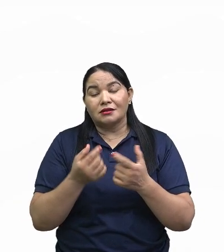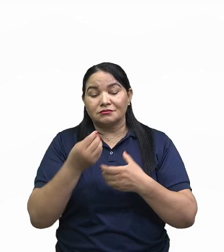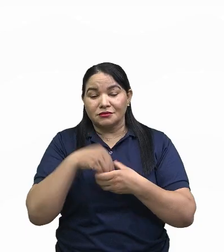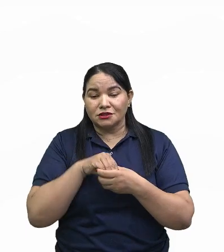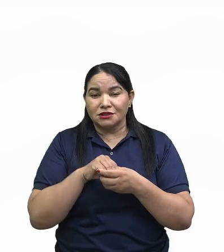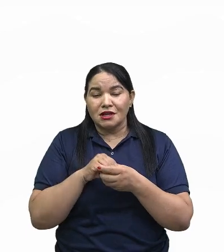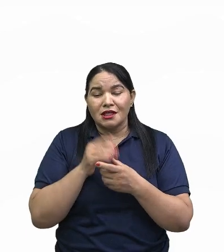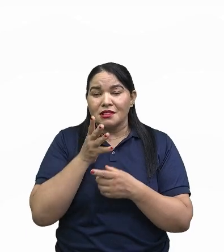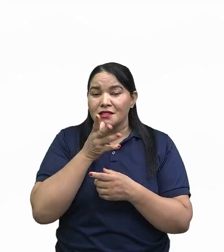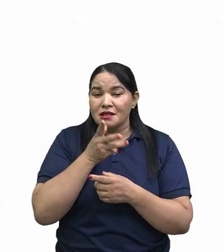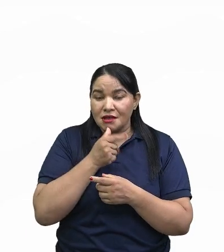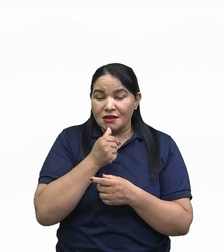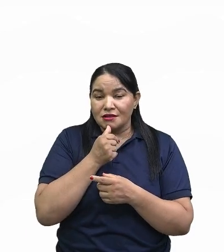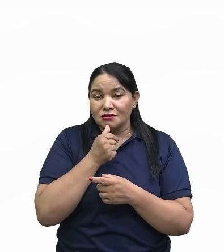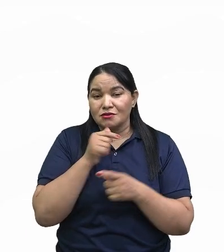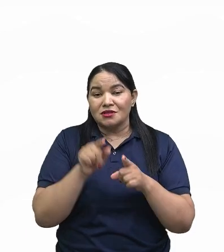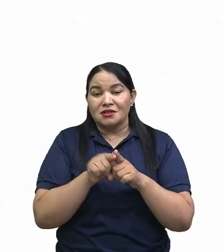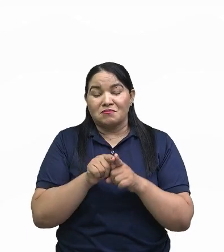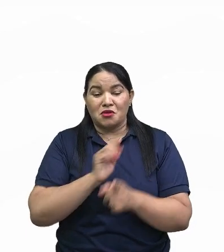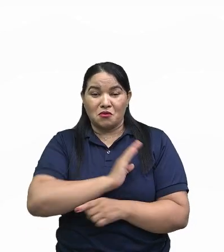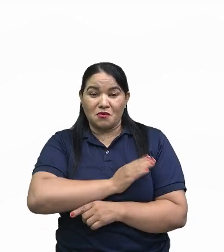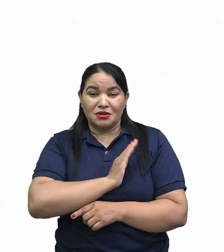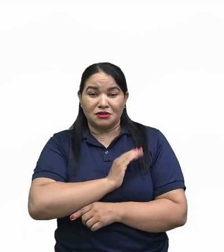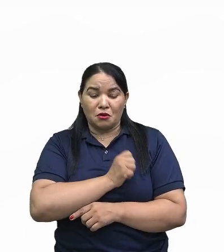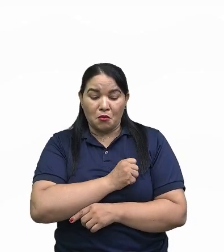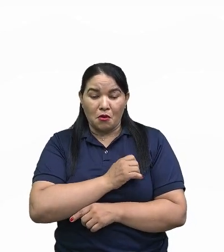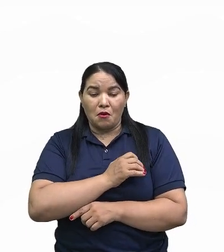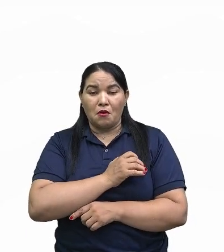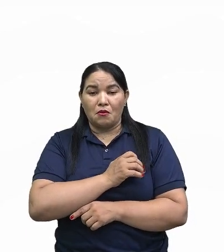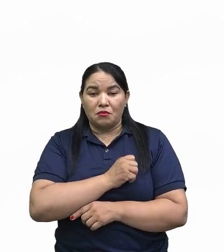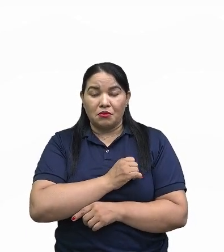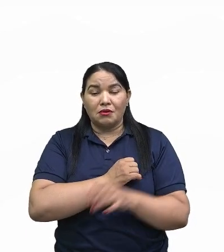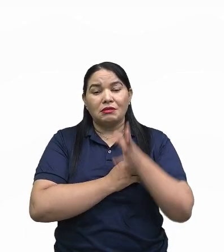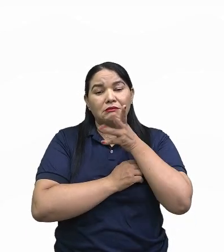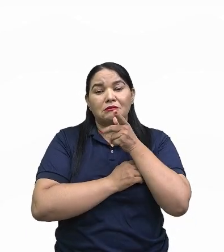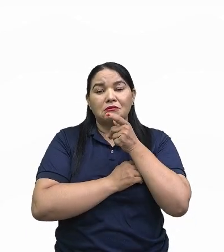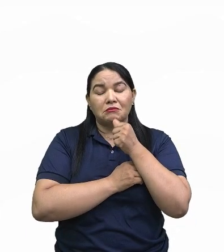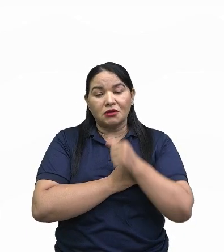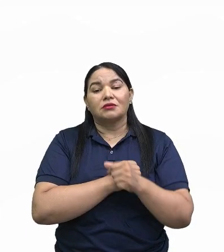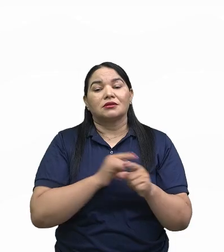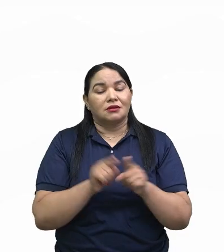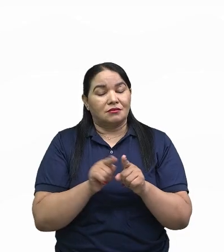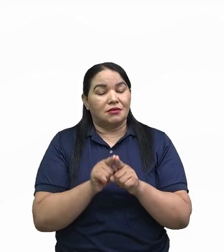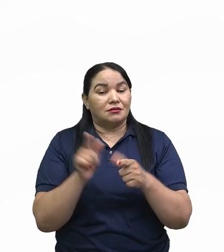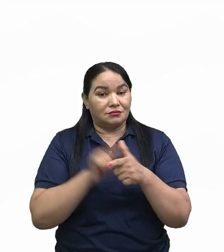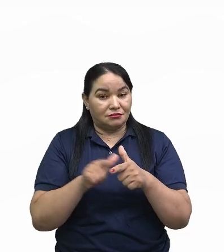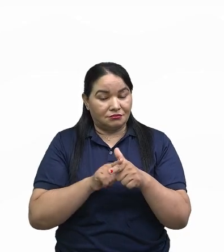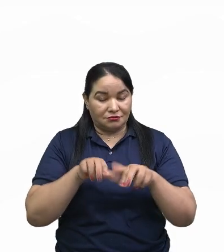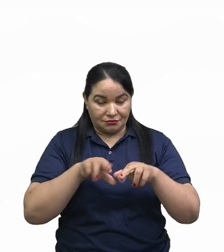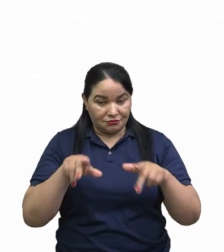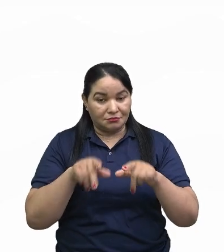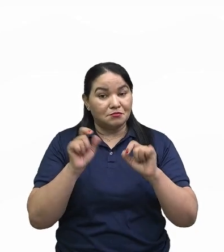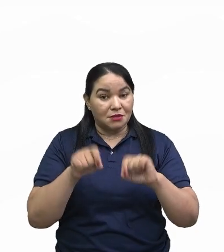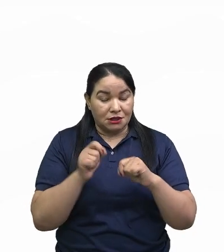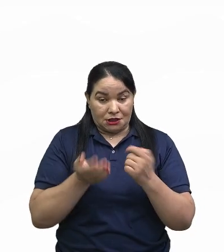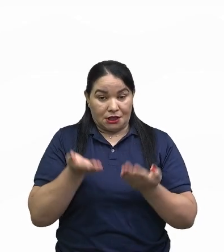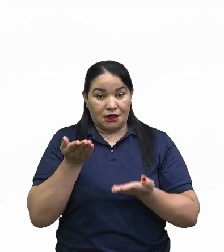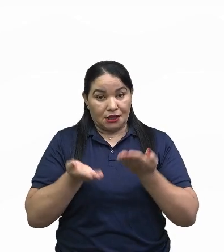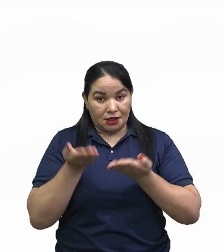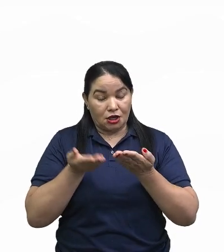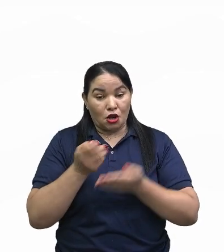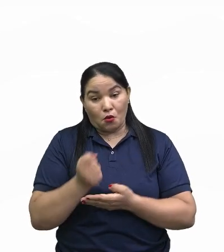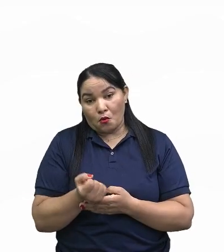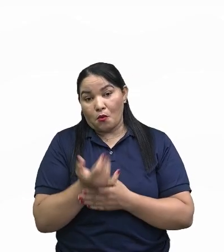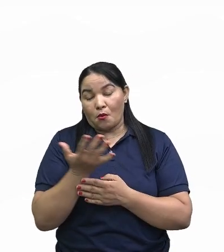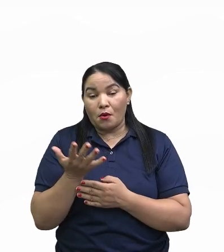lento, batimento cardíaco mais lento também, entre outros fatores, tá? Então é necessário ter um equilíbrio da